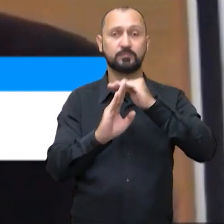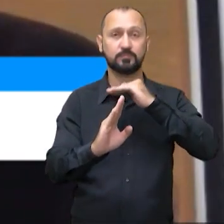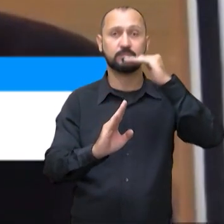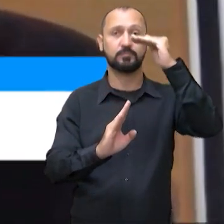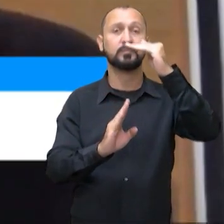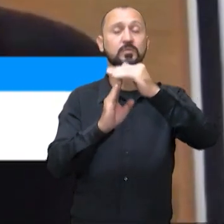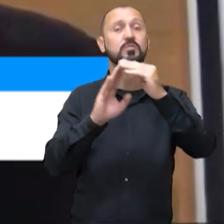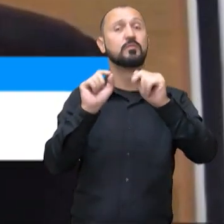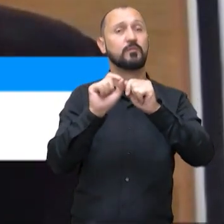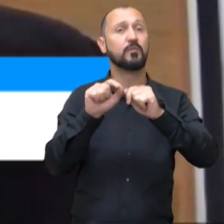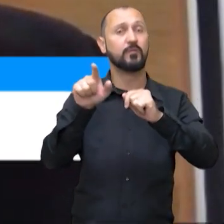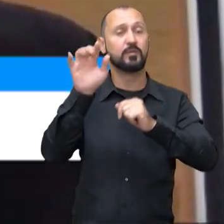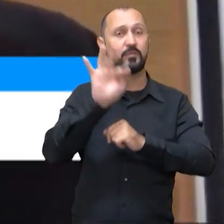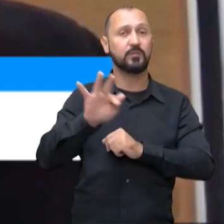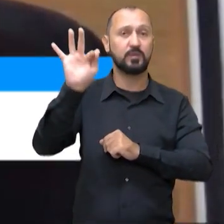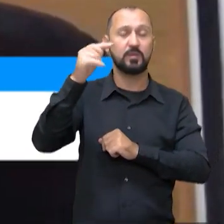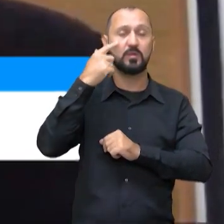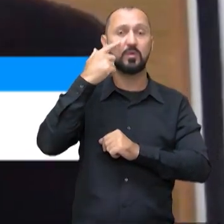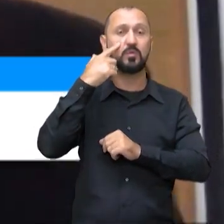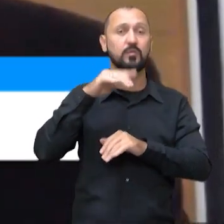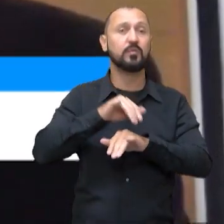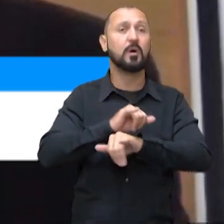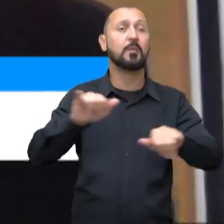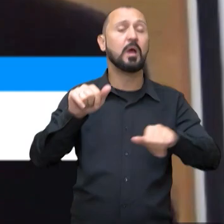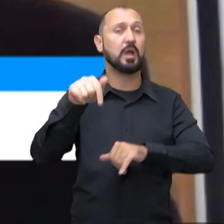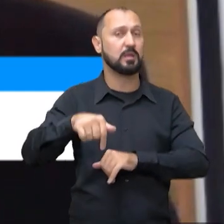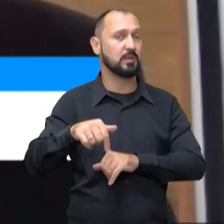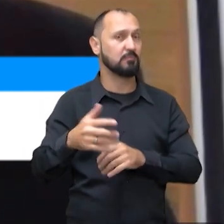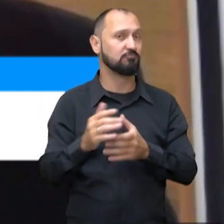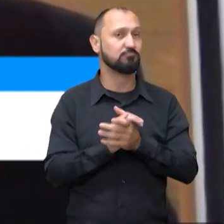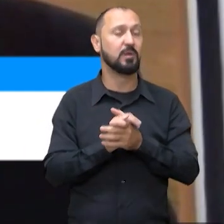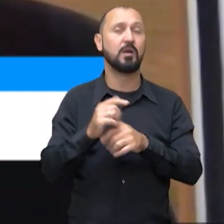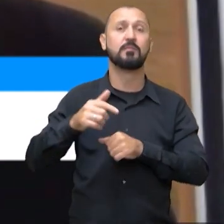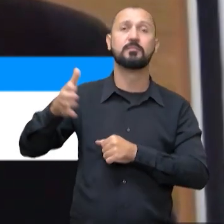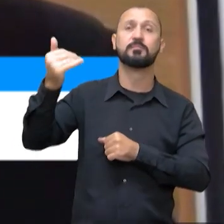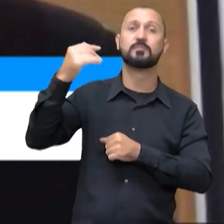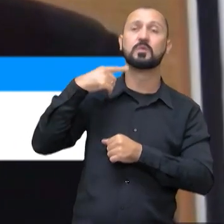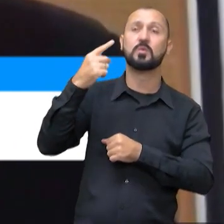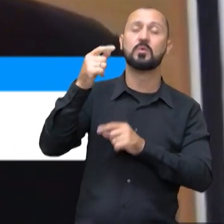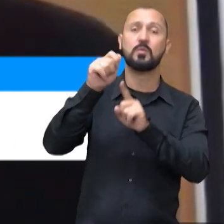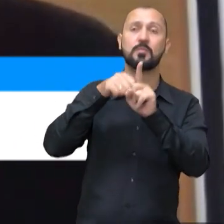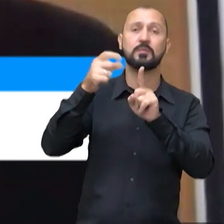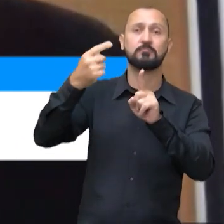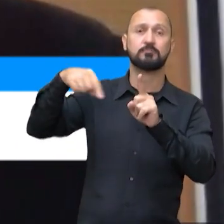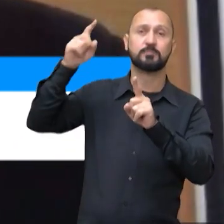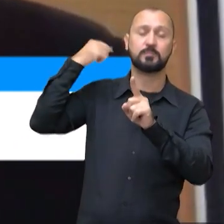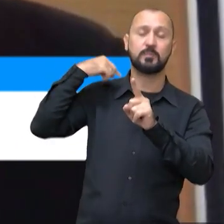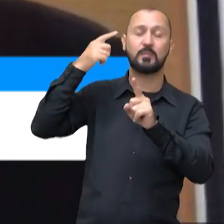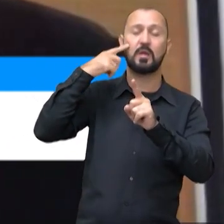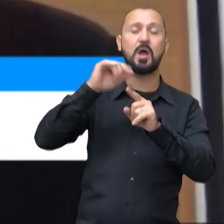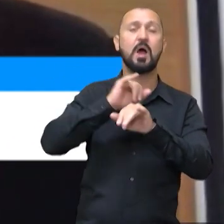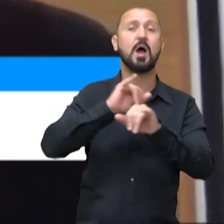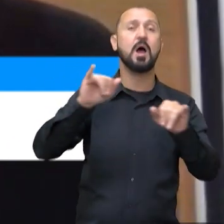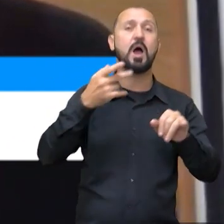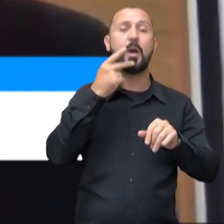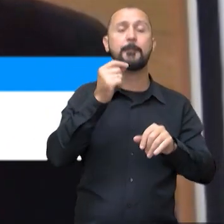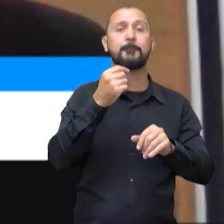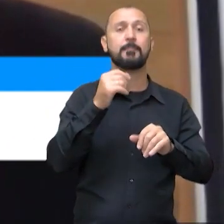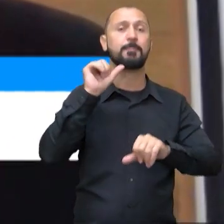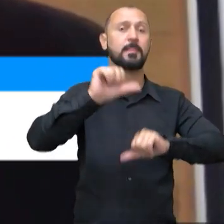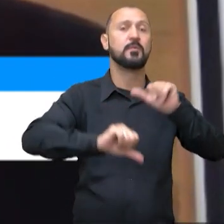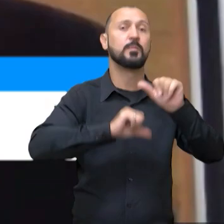gasto, coisa que já foi feita na União. Eu não vi essa manifestação na casa, quando há menos de um mês a própria